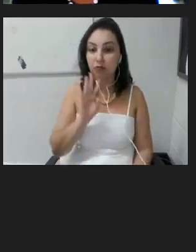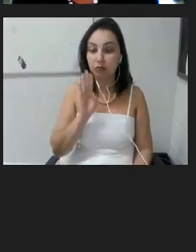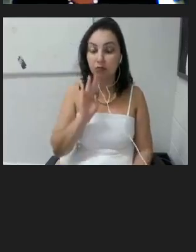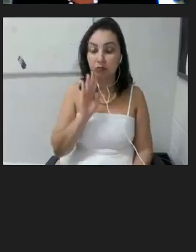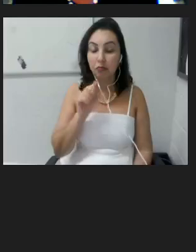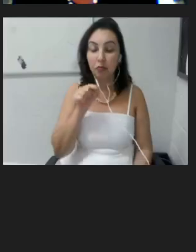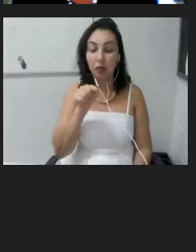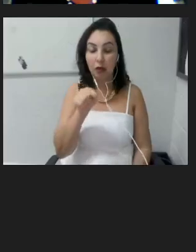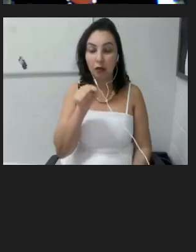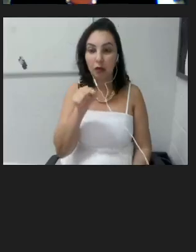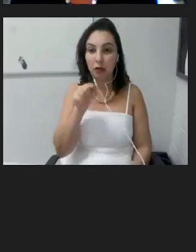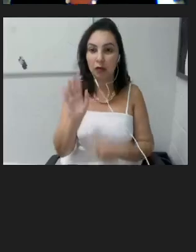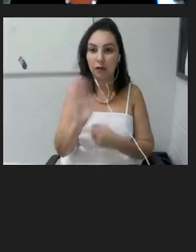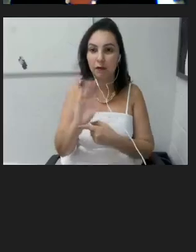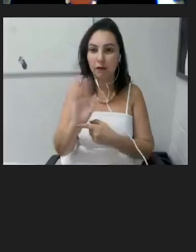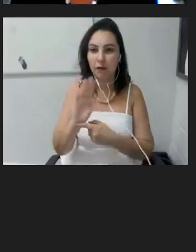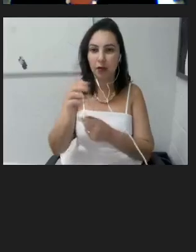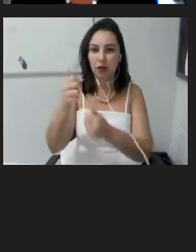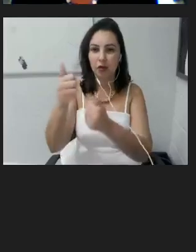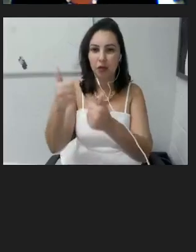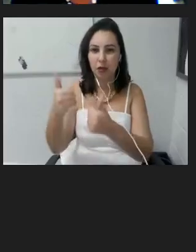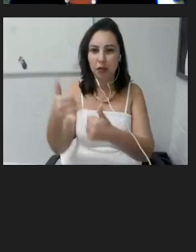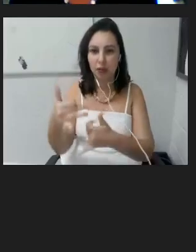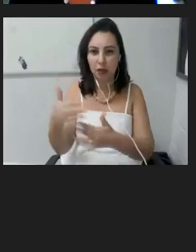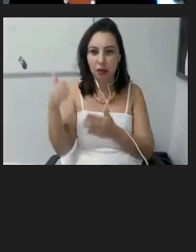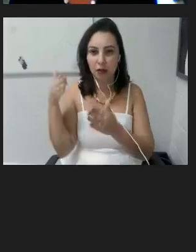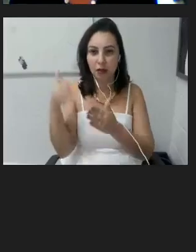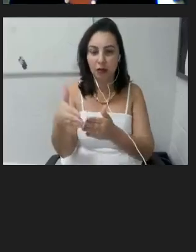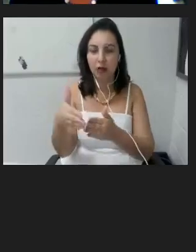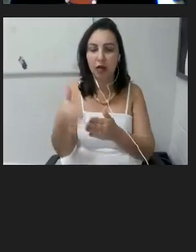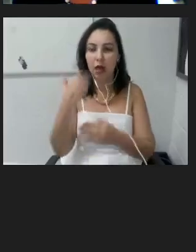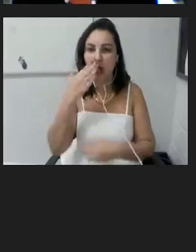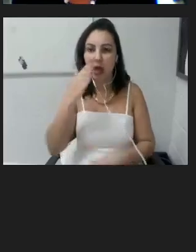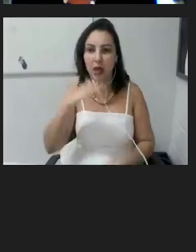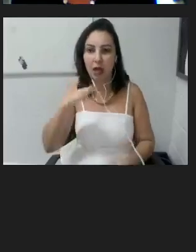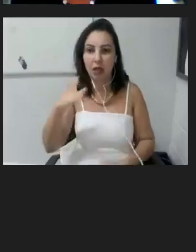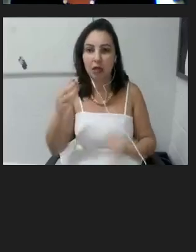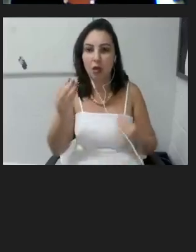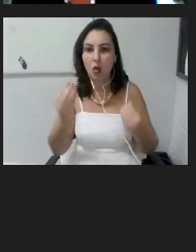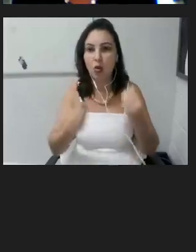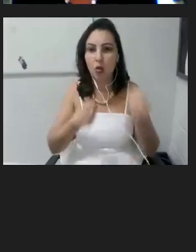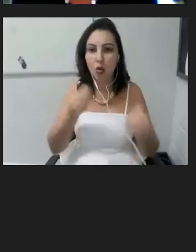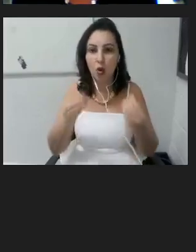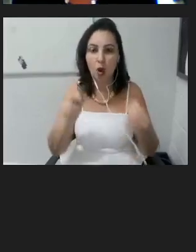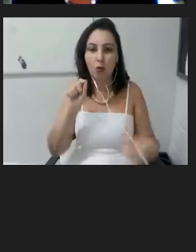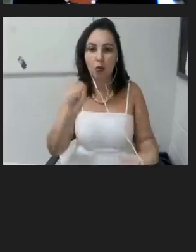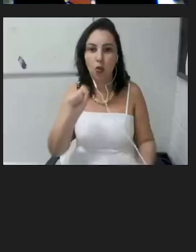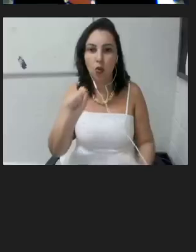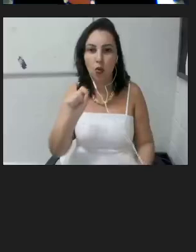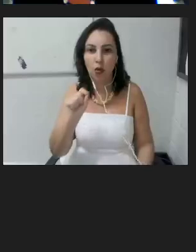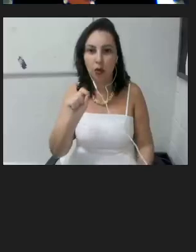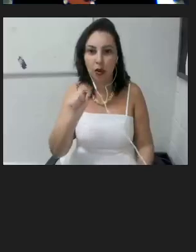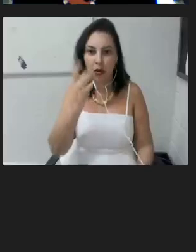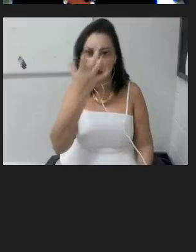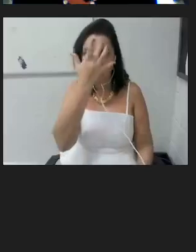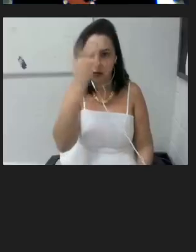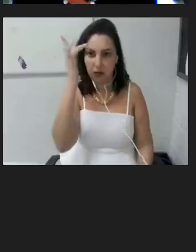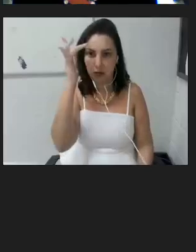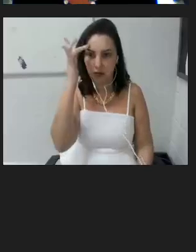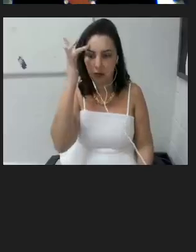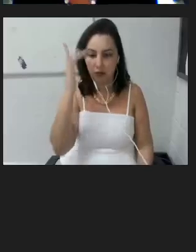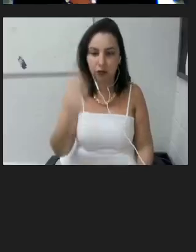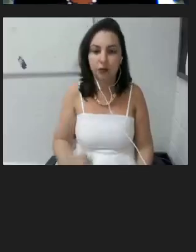uma forma de explicar para crianças essa questão do que é saúde mental. Fica aqui